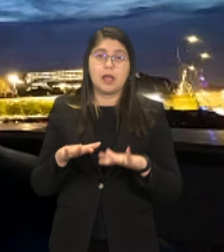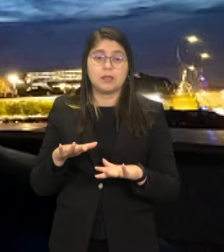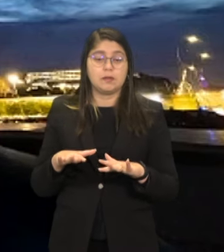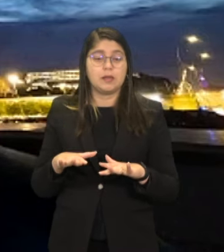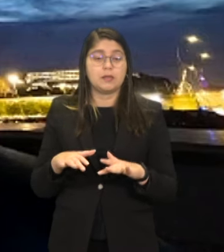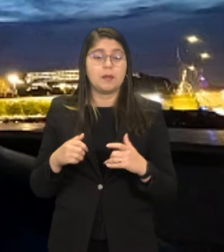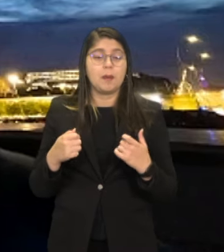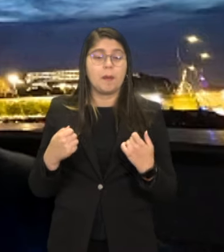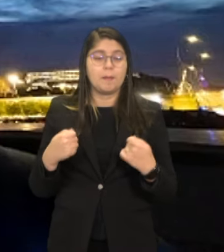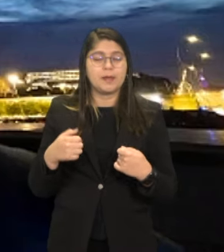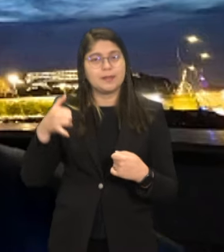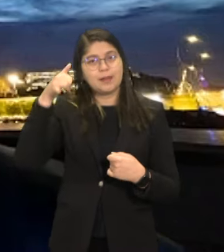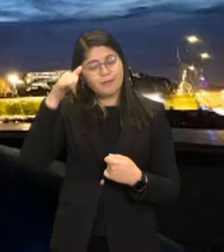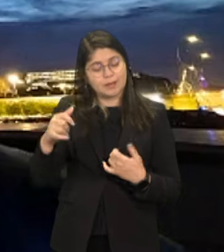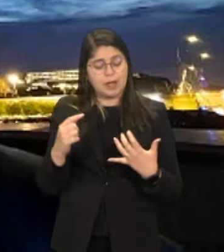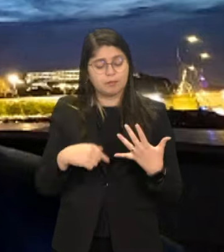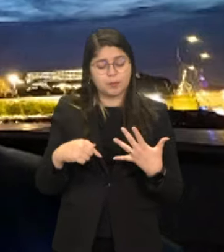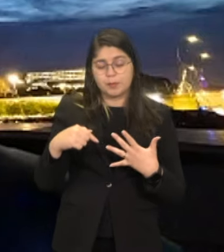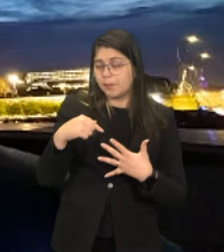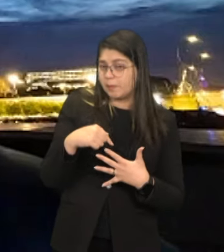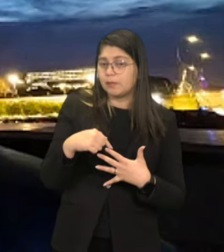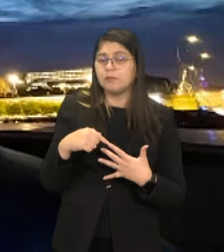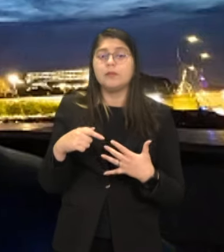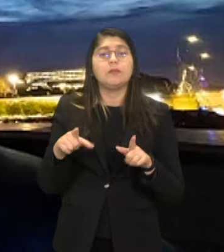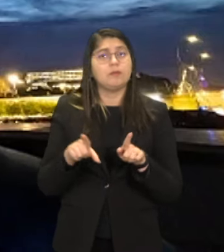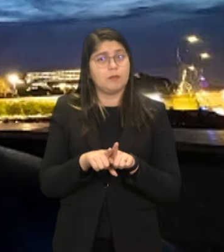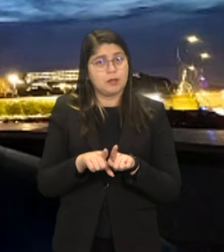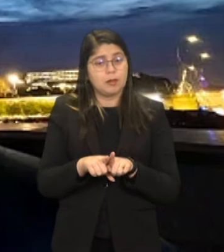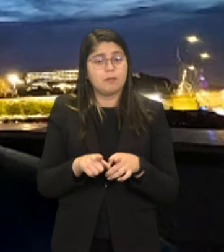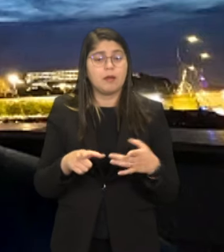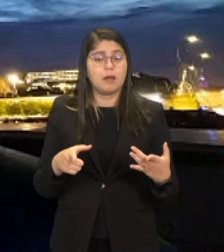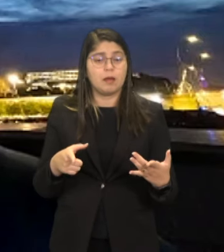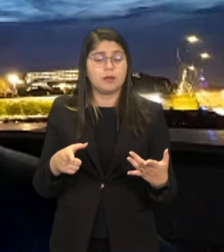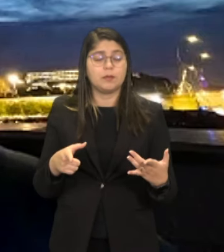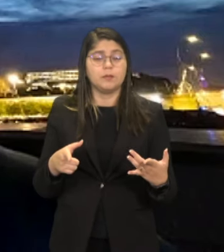de precauções e, eventualmente, até